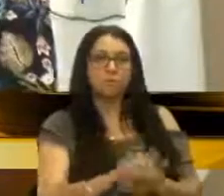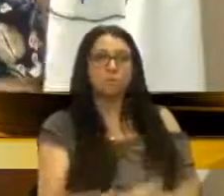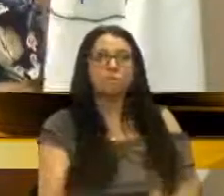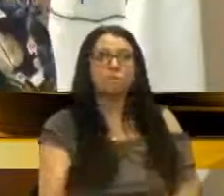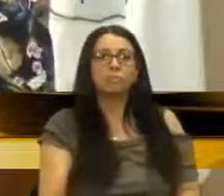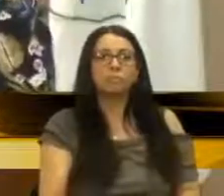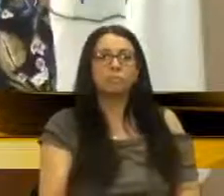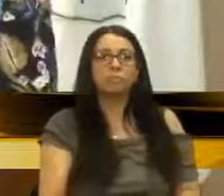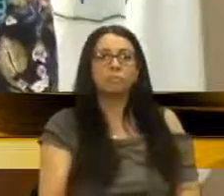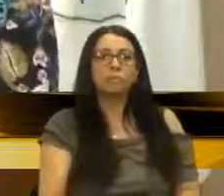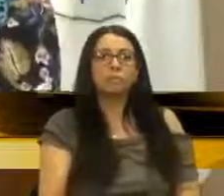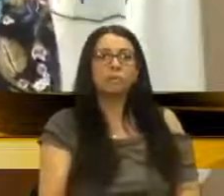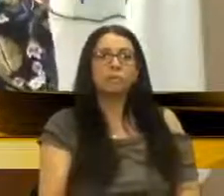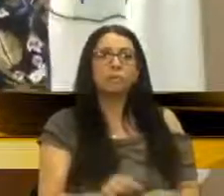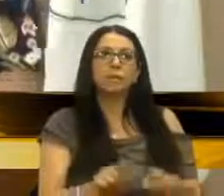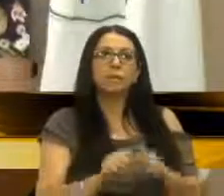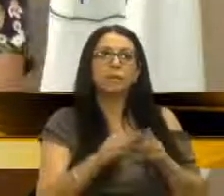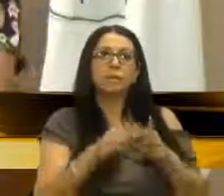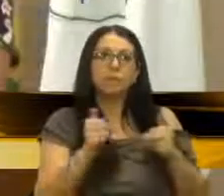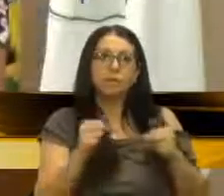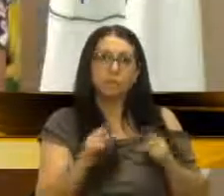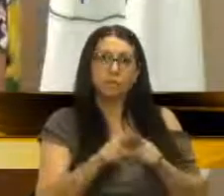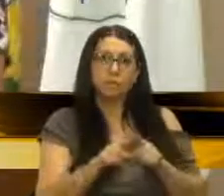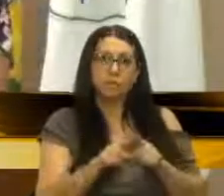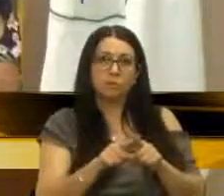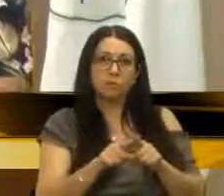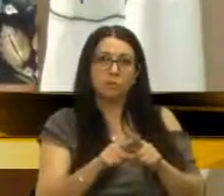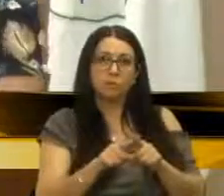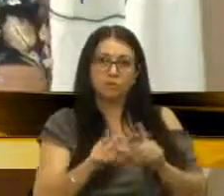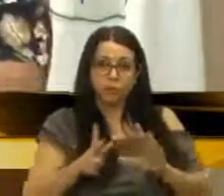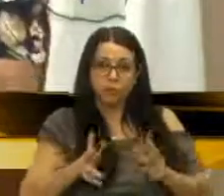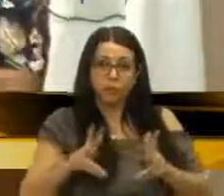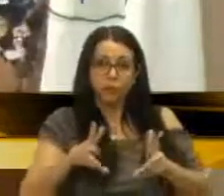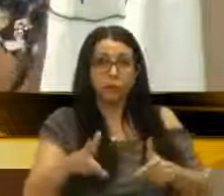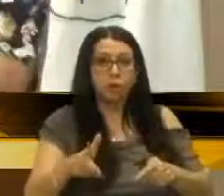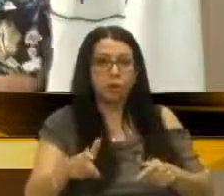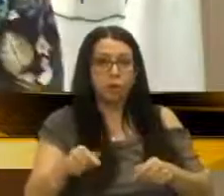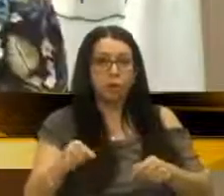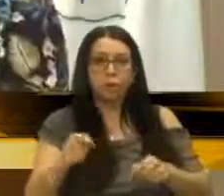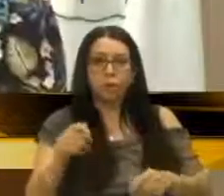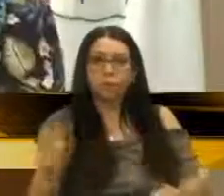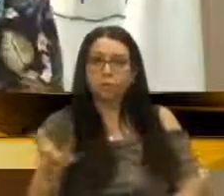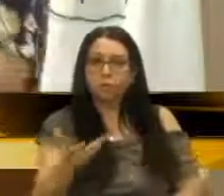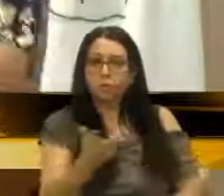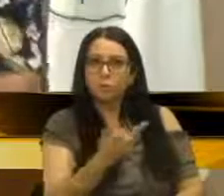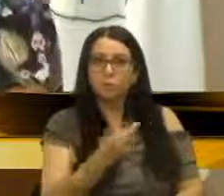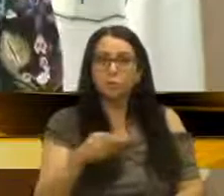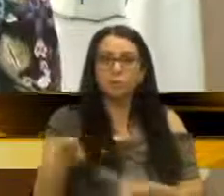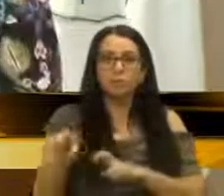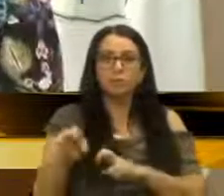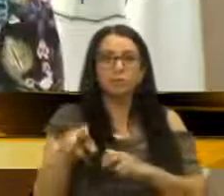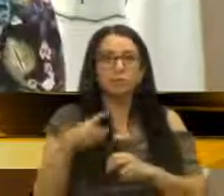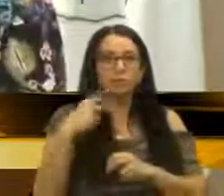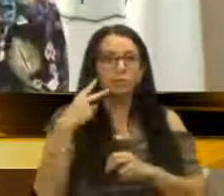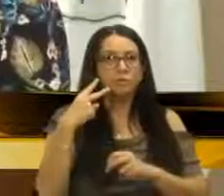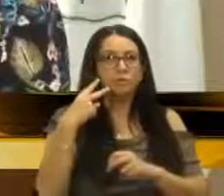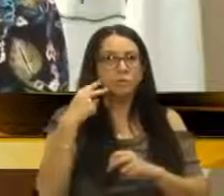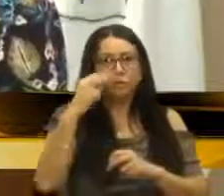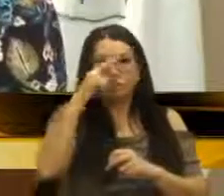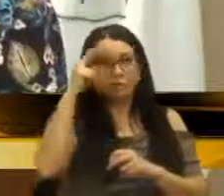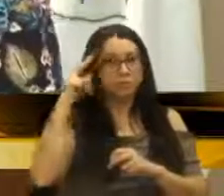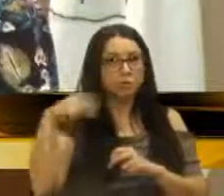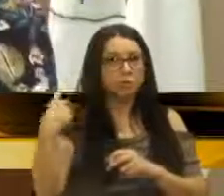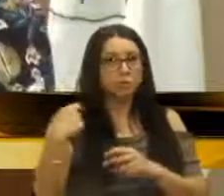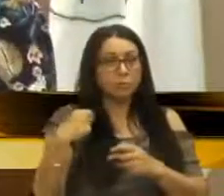me sentindo andou fazendo pedido a gente já fez pedido de patrolas a seguir a maioria do nosso interior do trote é vereador no estado